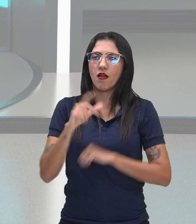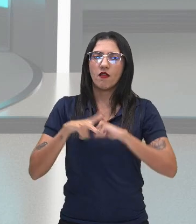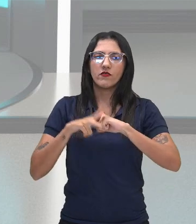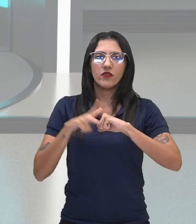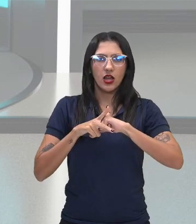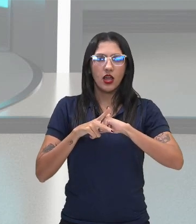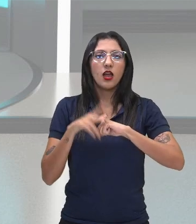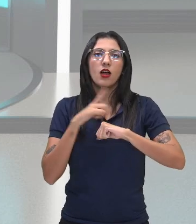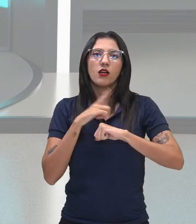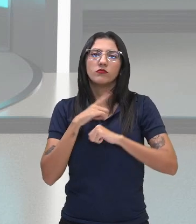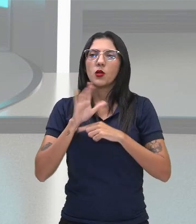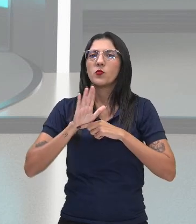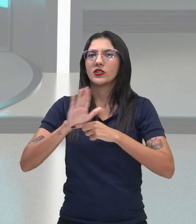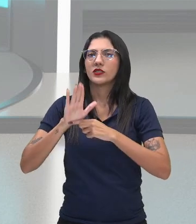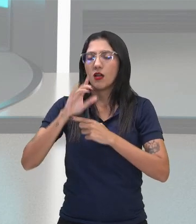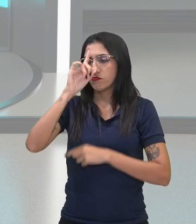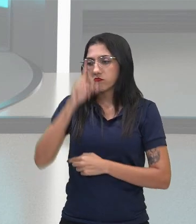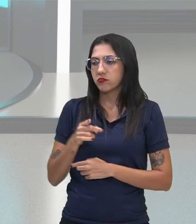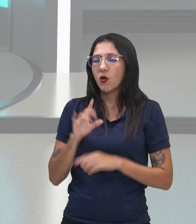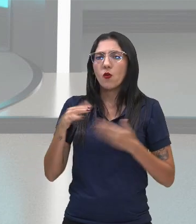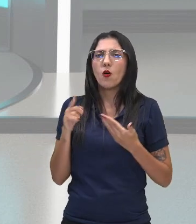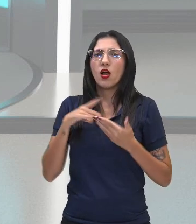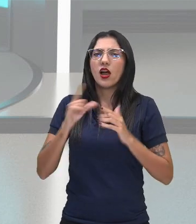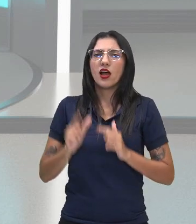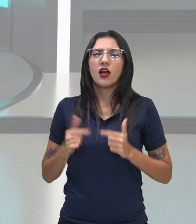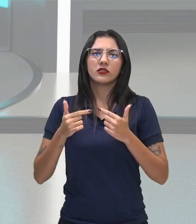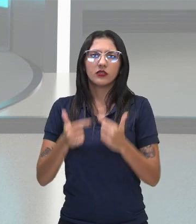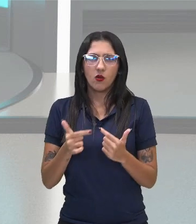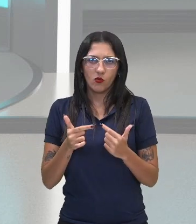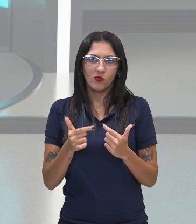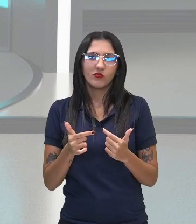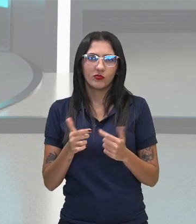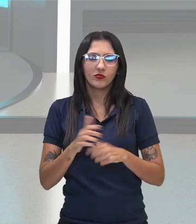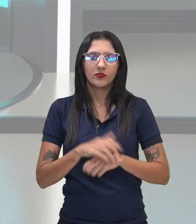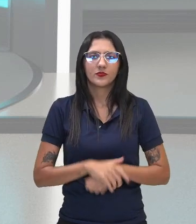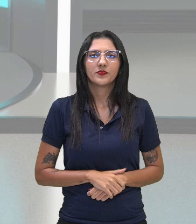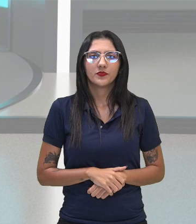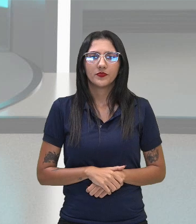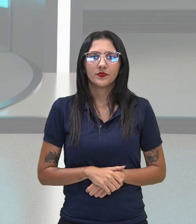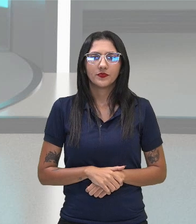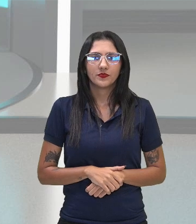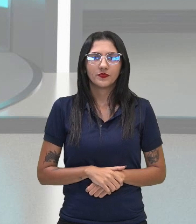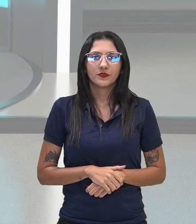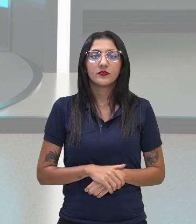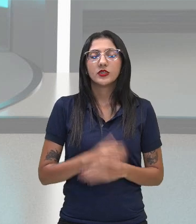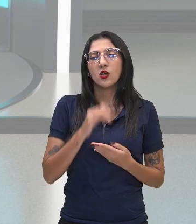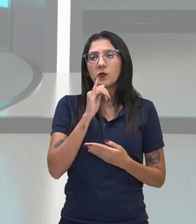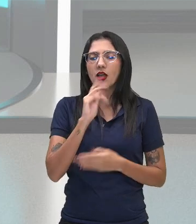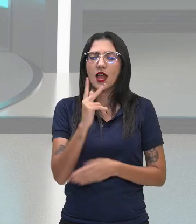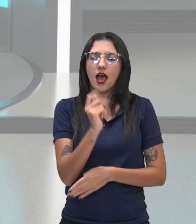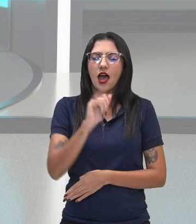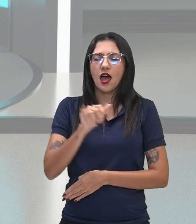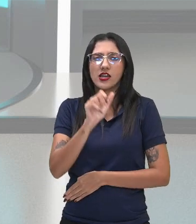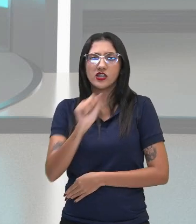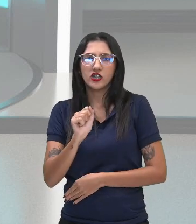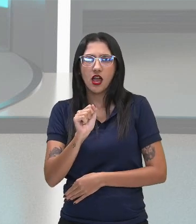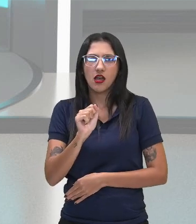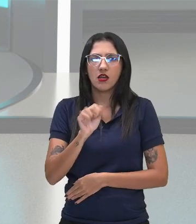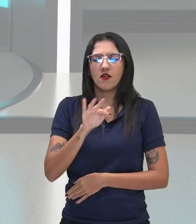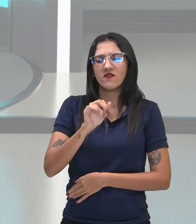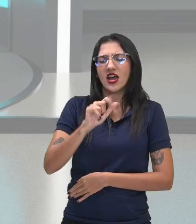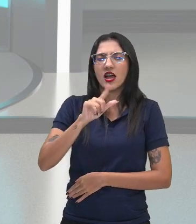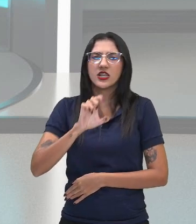para determinar as ações do interlocutor. Então, haja, fale,